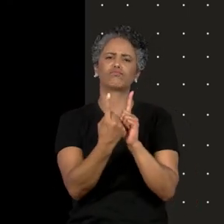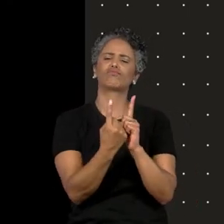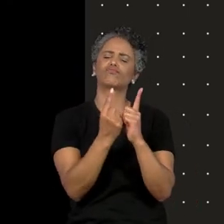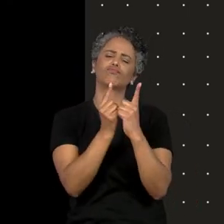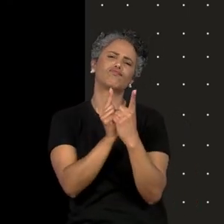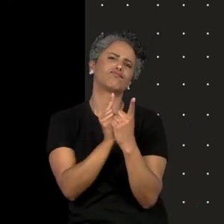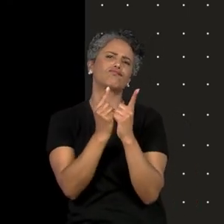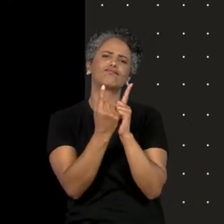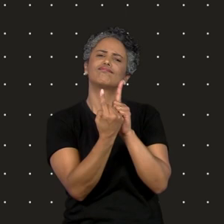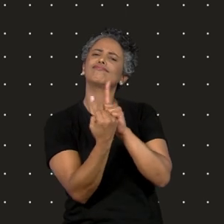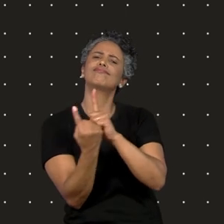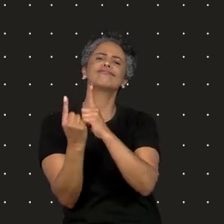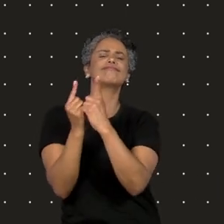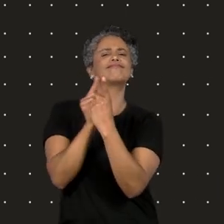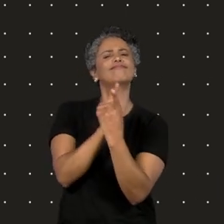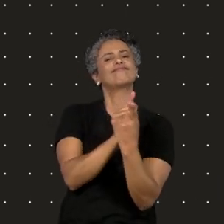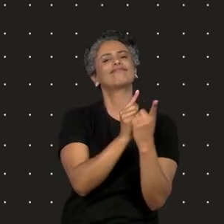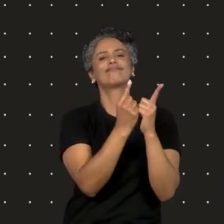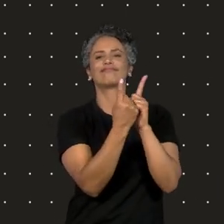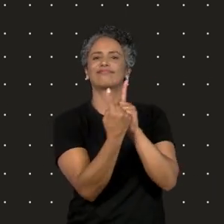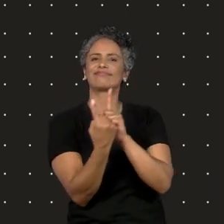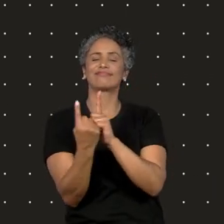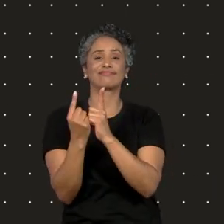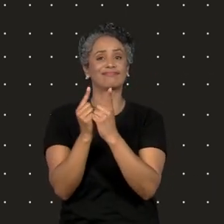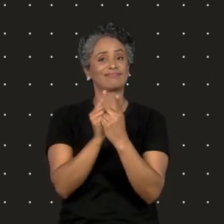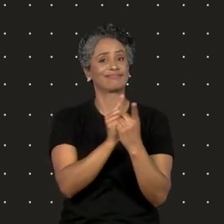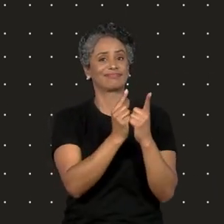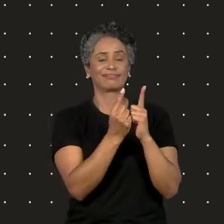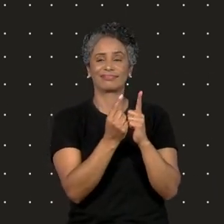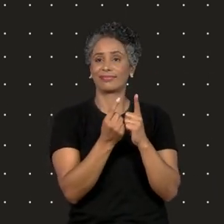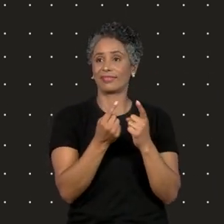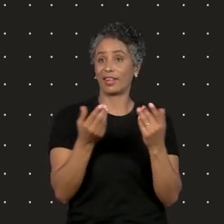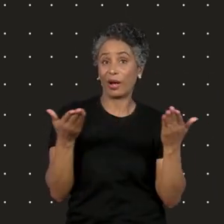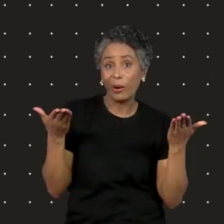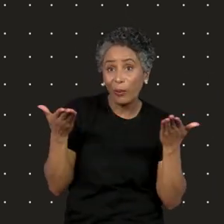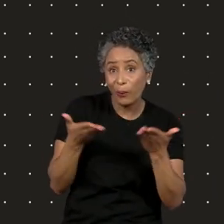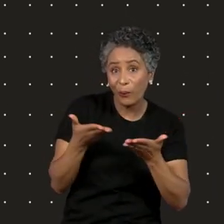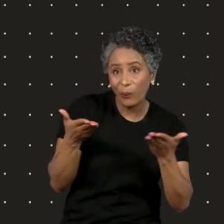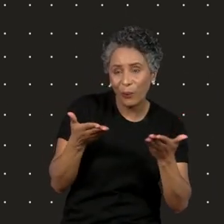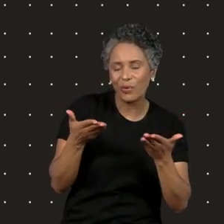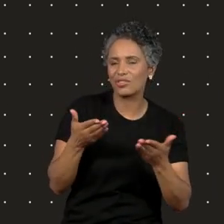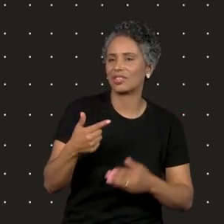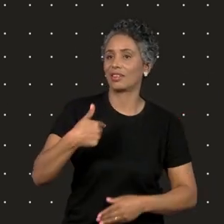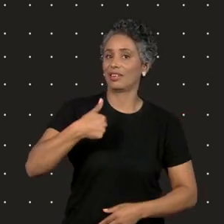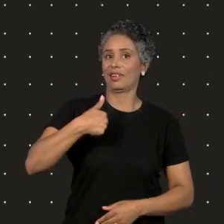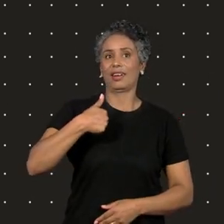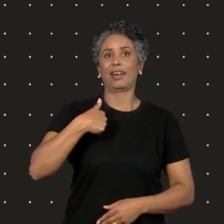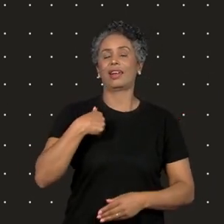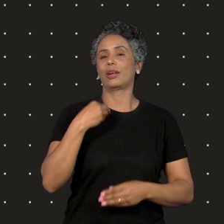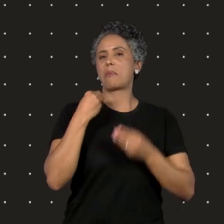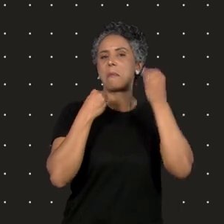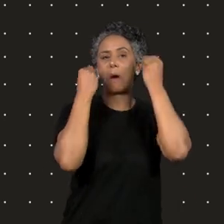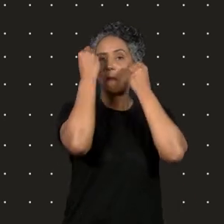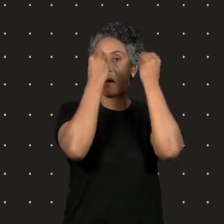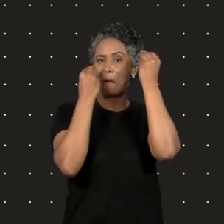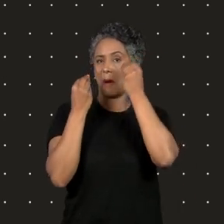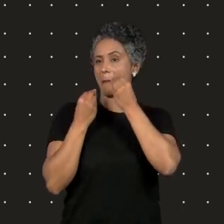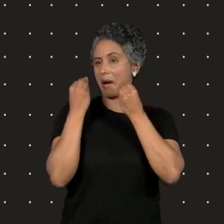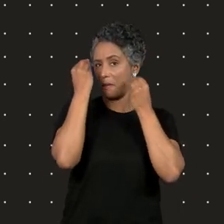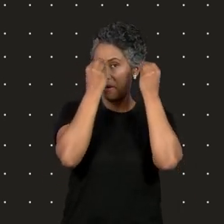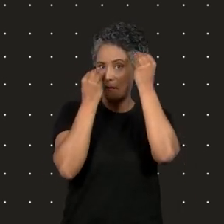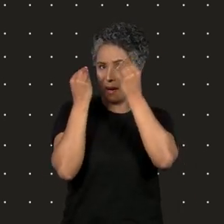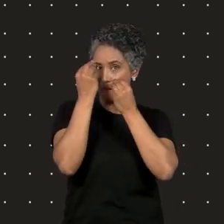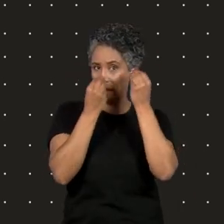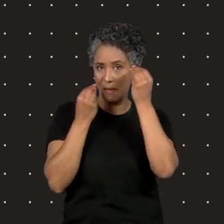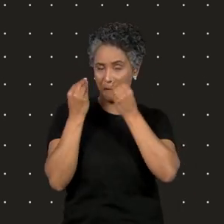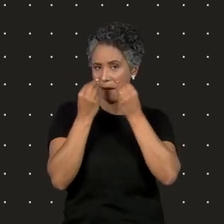agora eu tenho 100 anos. Tá bom? E eu não tenho uma gota de maquiagem no rosto. E